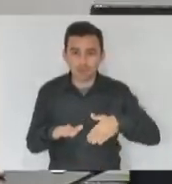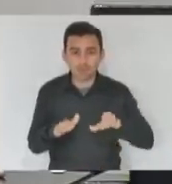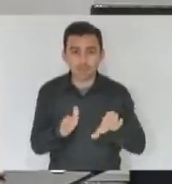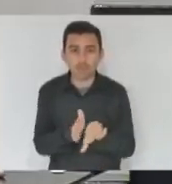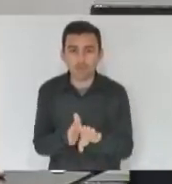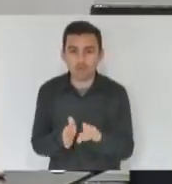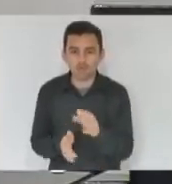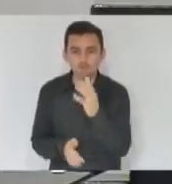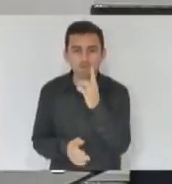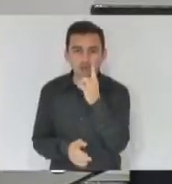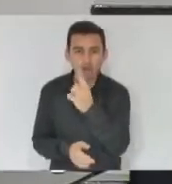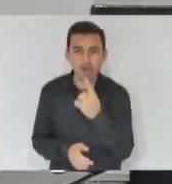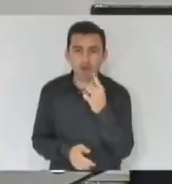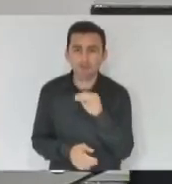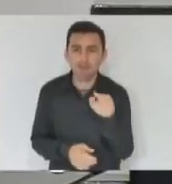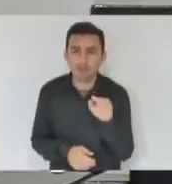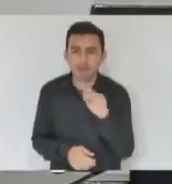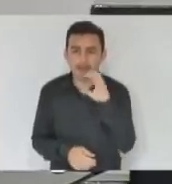horas. Enfim,